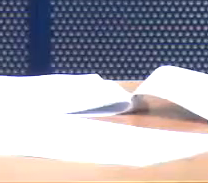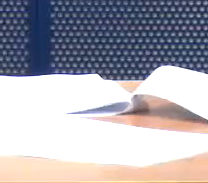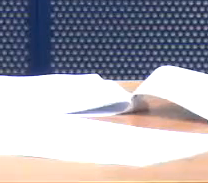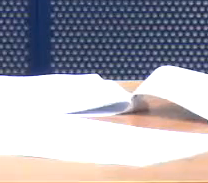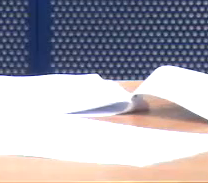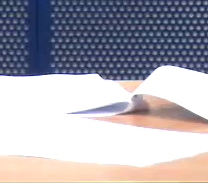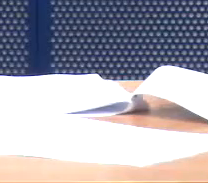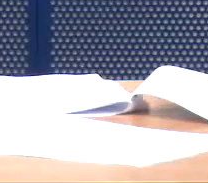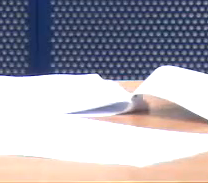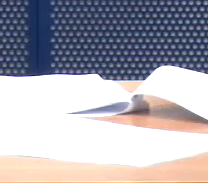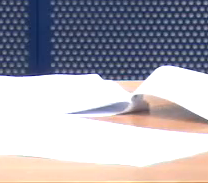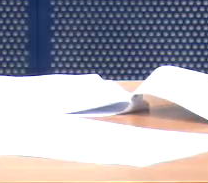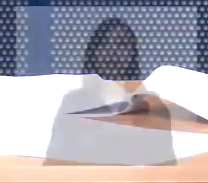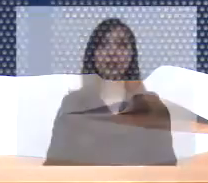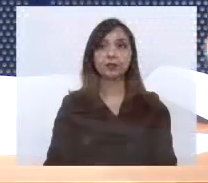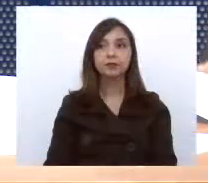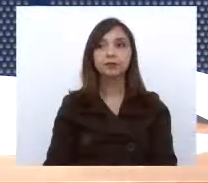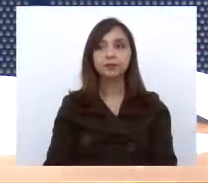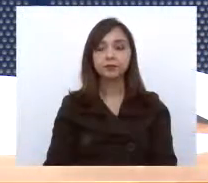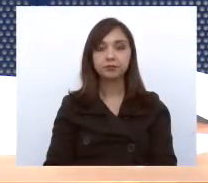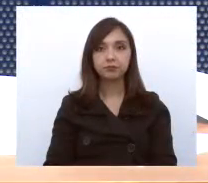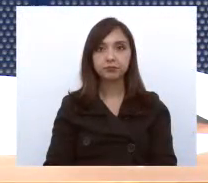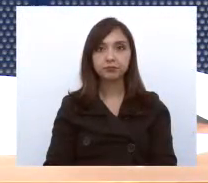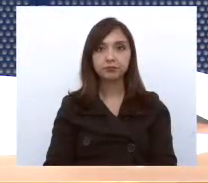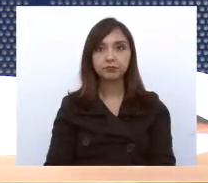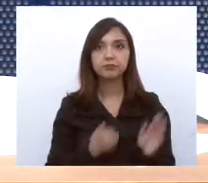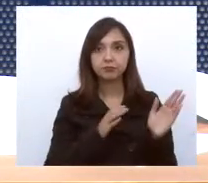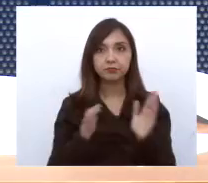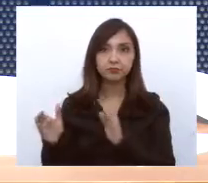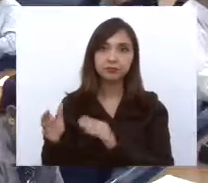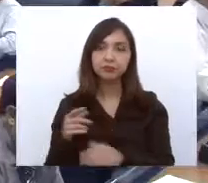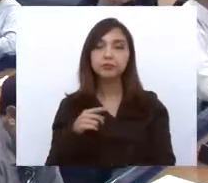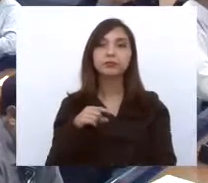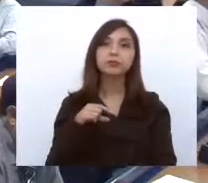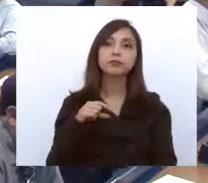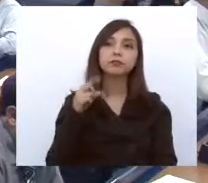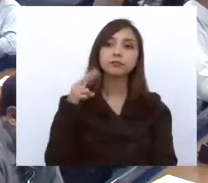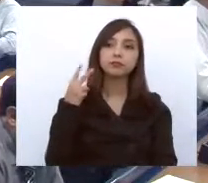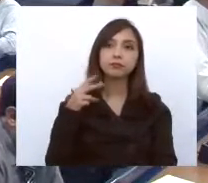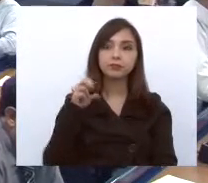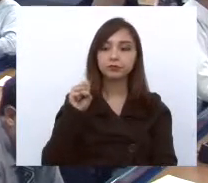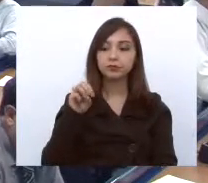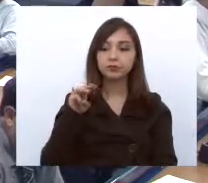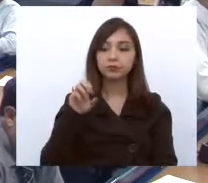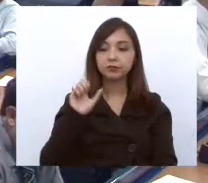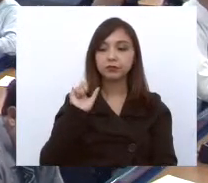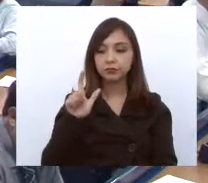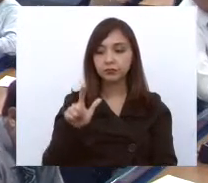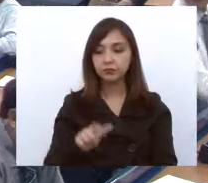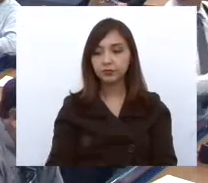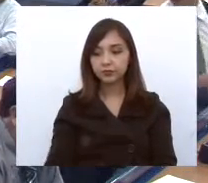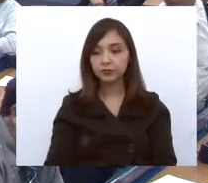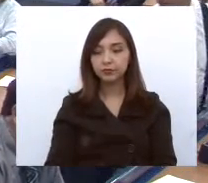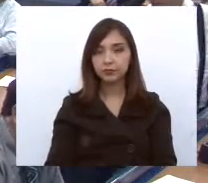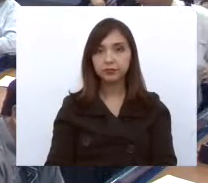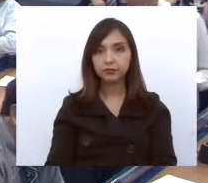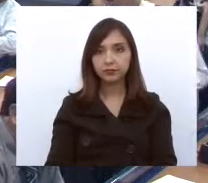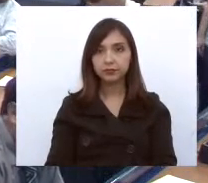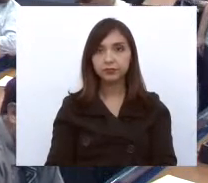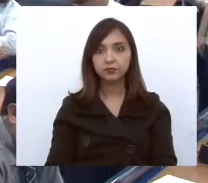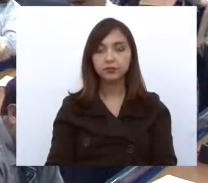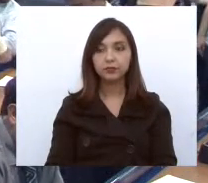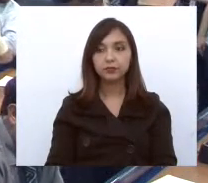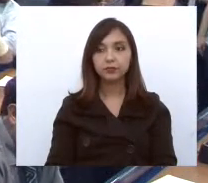Encerrada a votação, aprovado, adite-se. Pela ordem, presidente. Pela ordem, vereador Samuel Vasconcelos. Justificar a emenda. Para justificar,